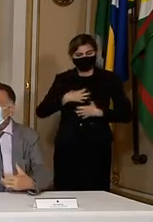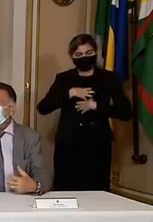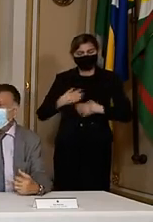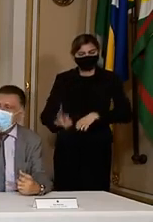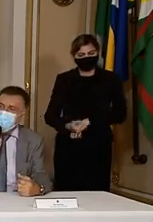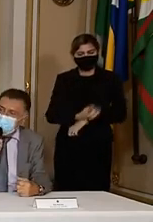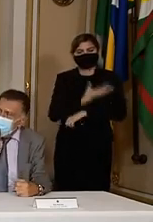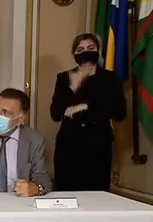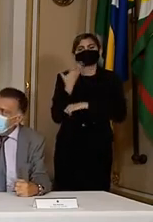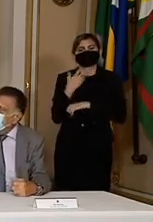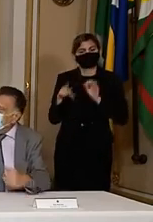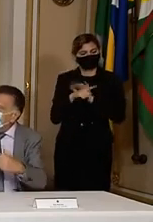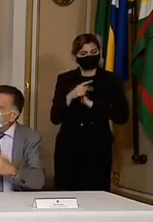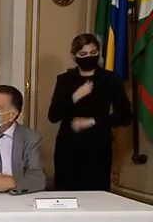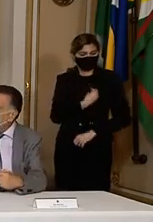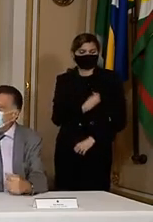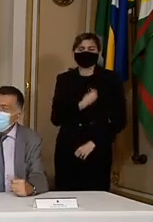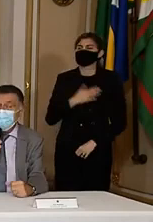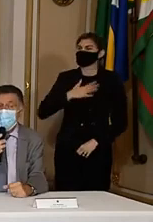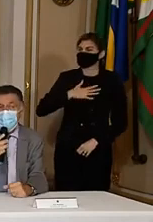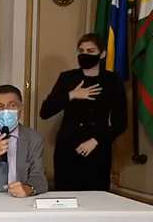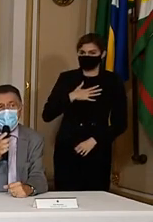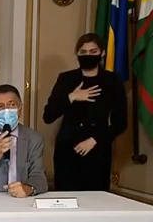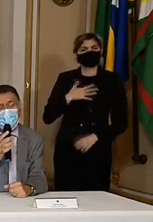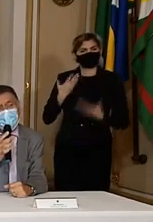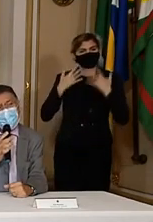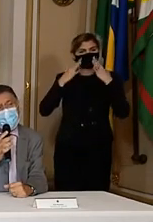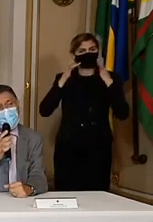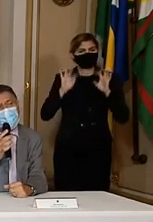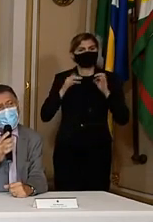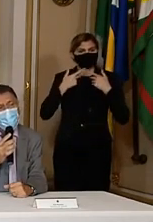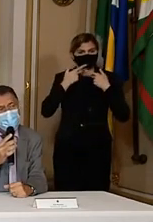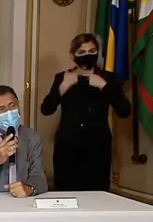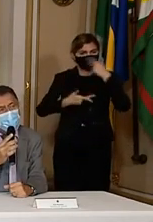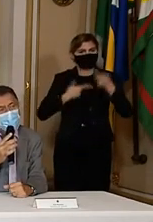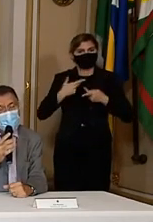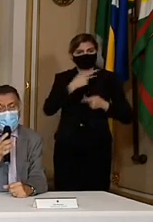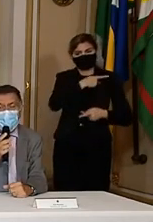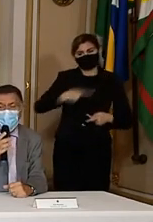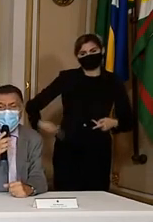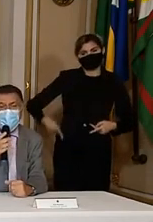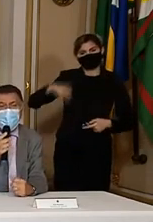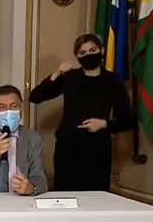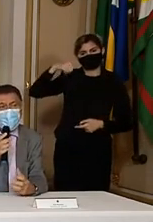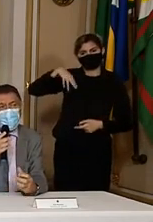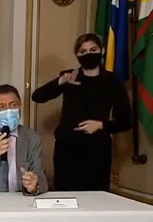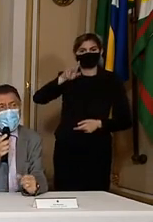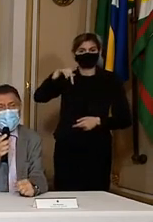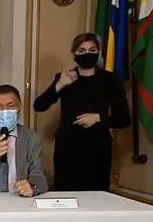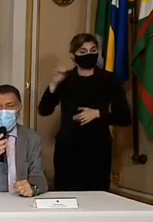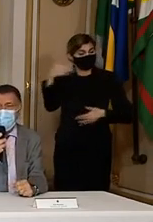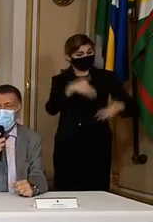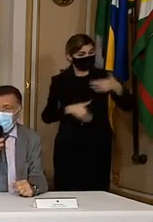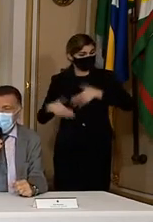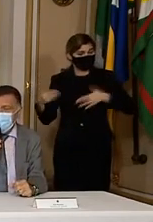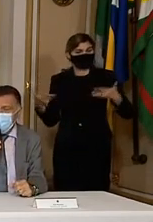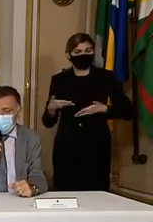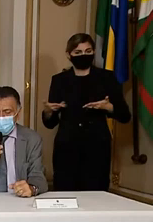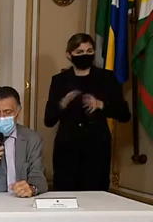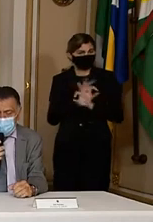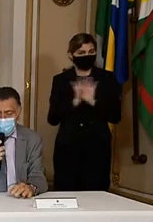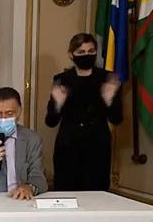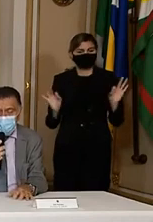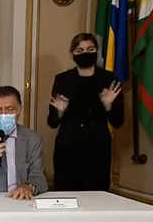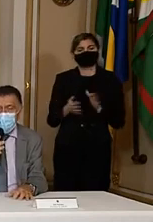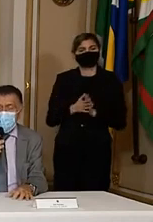faz parte da minha vida e daqui o meu testemunho agora com presidente da amupe de participar deste momento